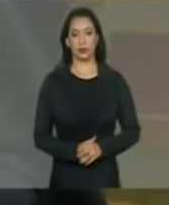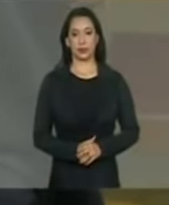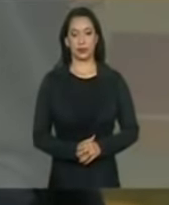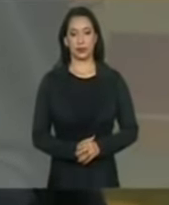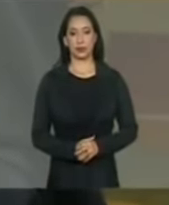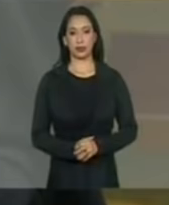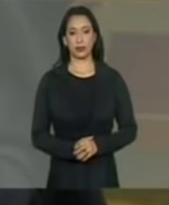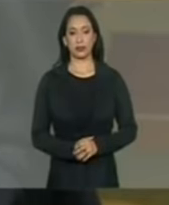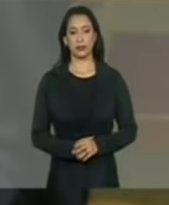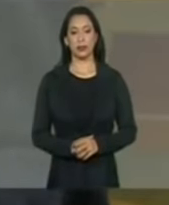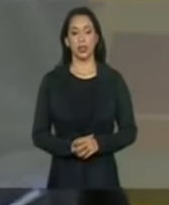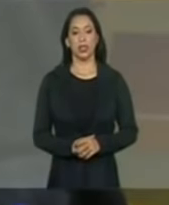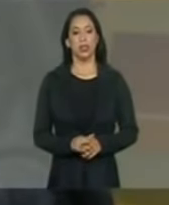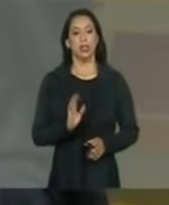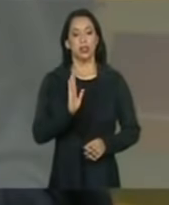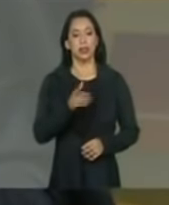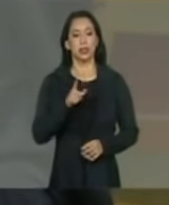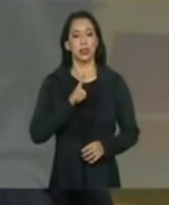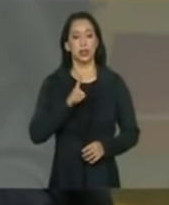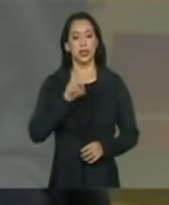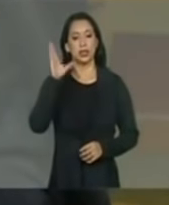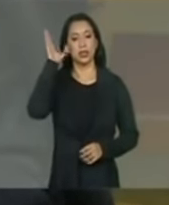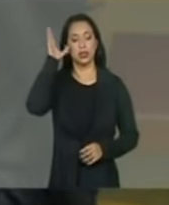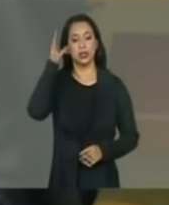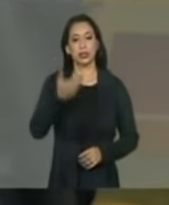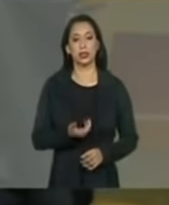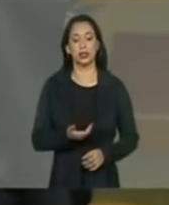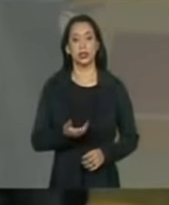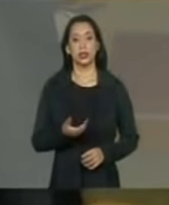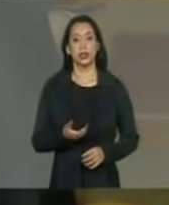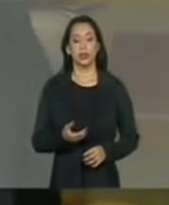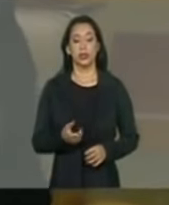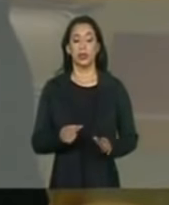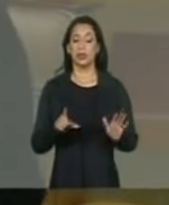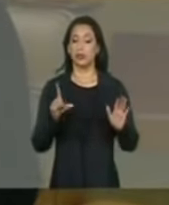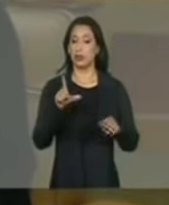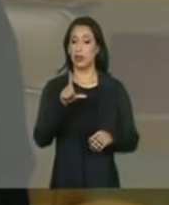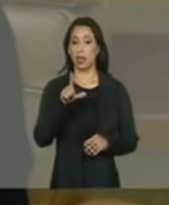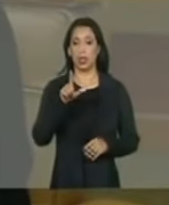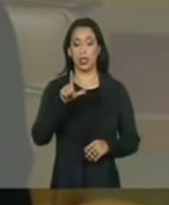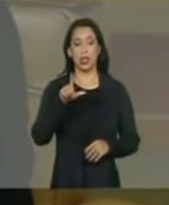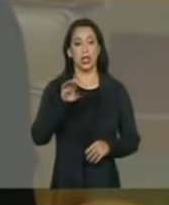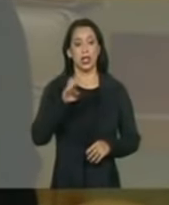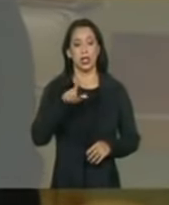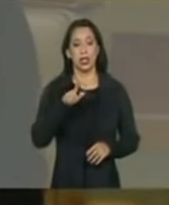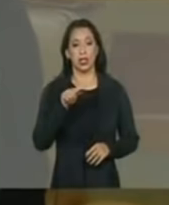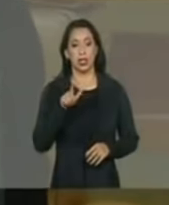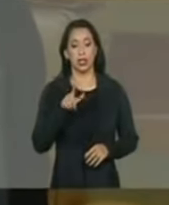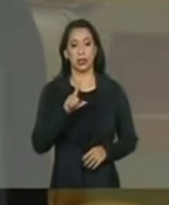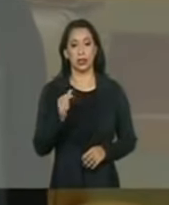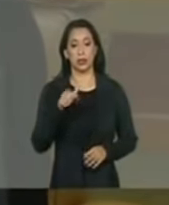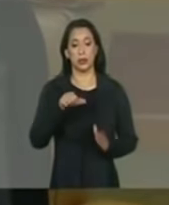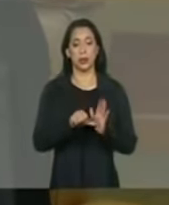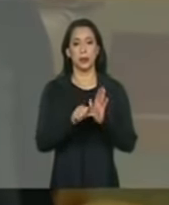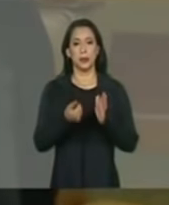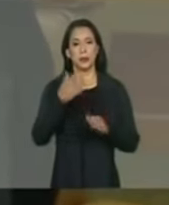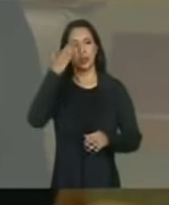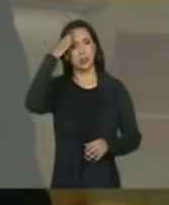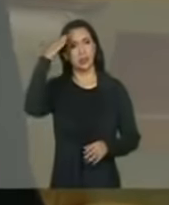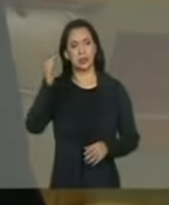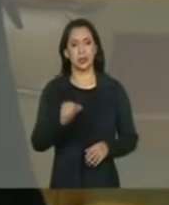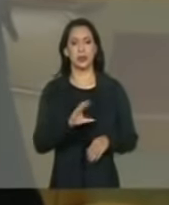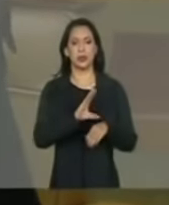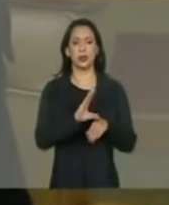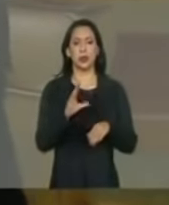resolvida pela aplicação do ordenamento meramente legal primeiro nós sabemos que o código penal só permite